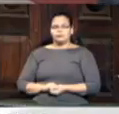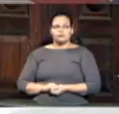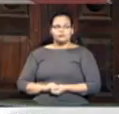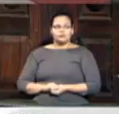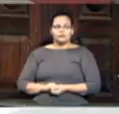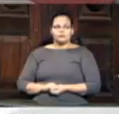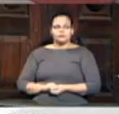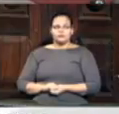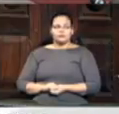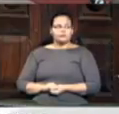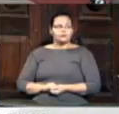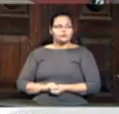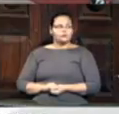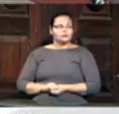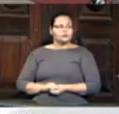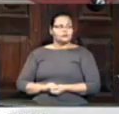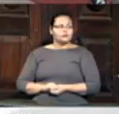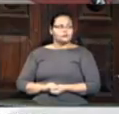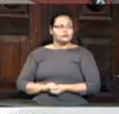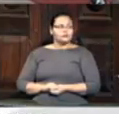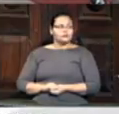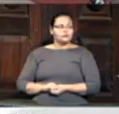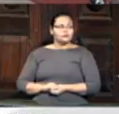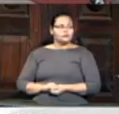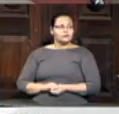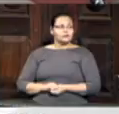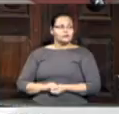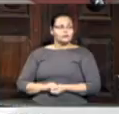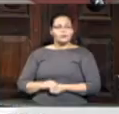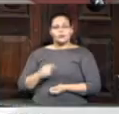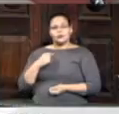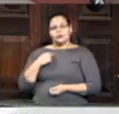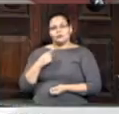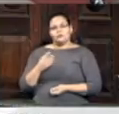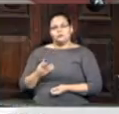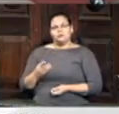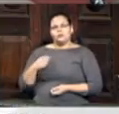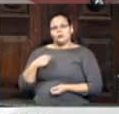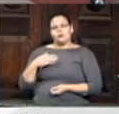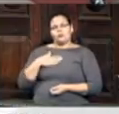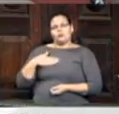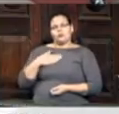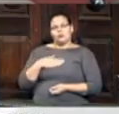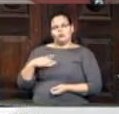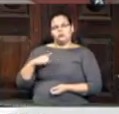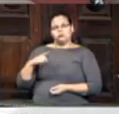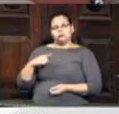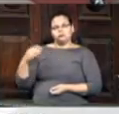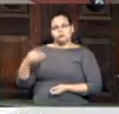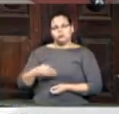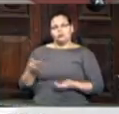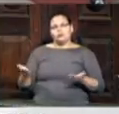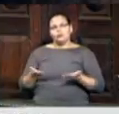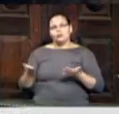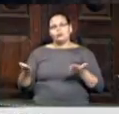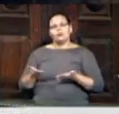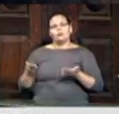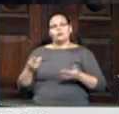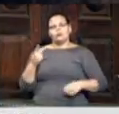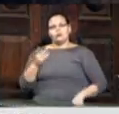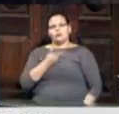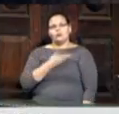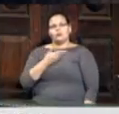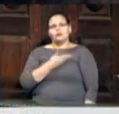Meu caro amigo, professor Ricardo Cravo Albim, é uma honra estar aqui hoje como seu